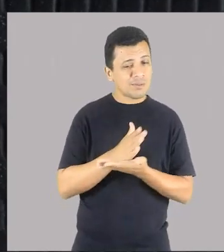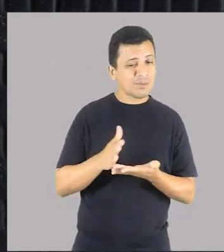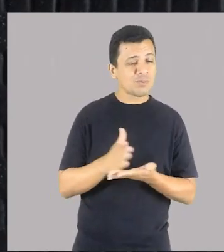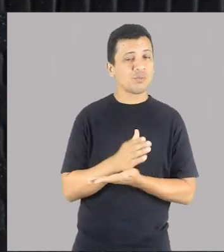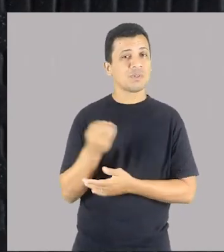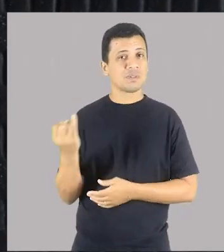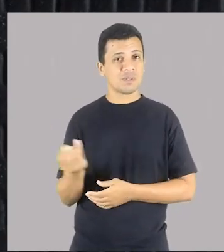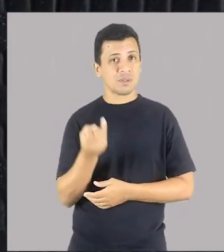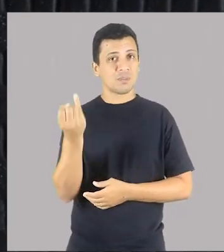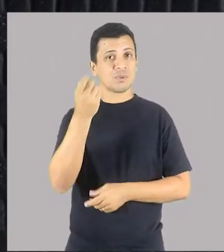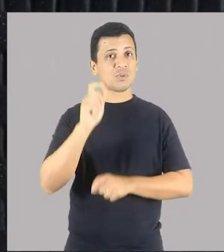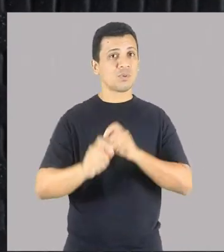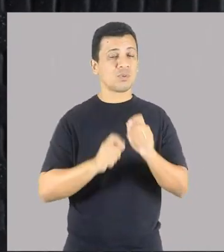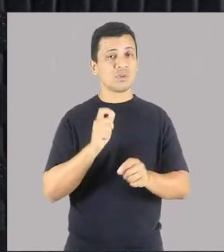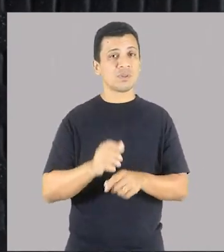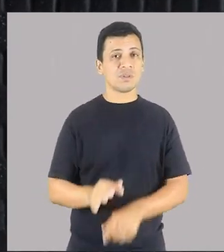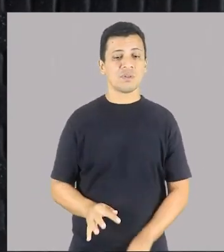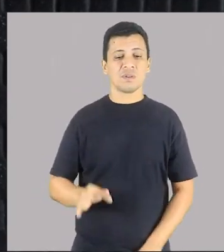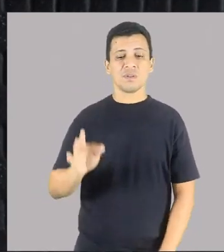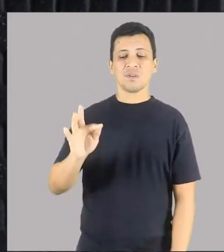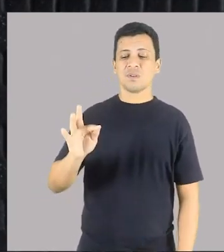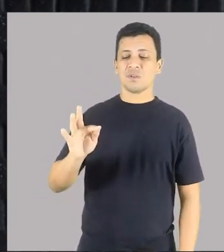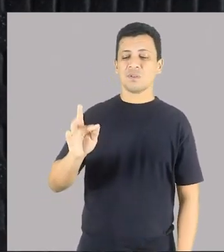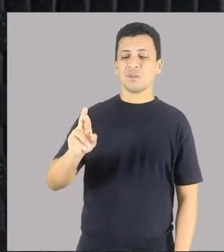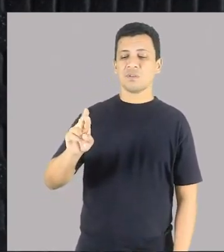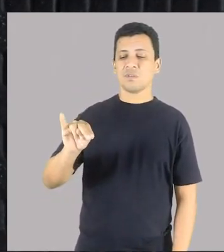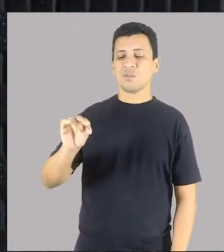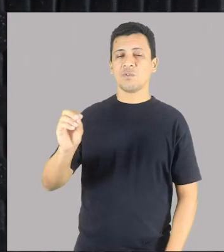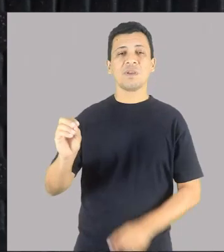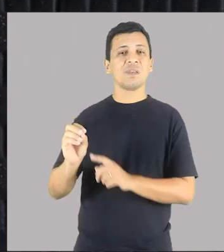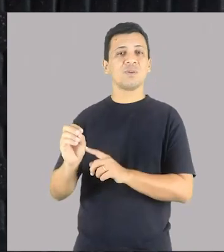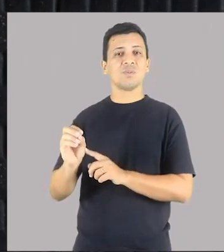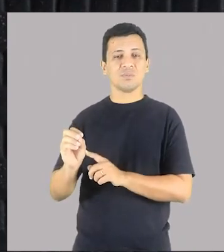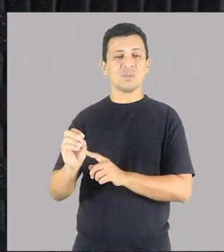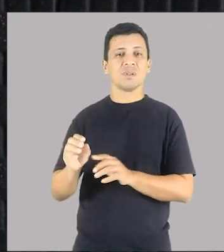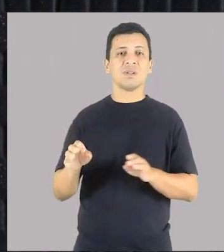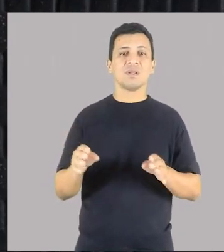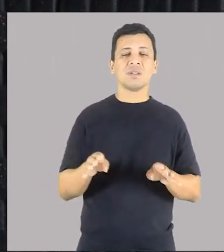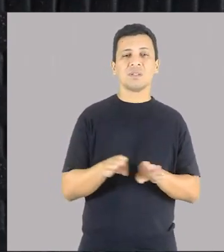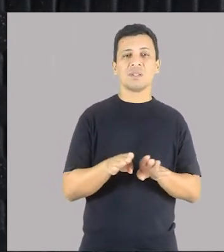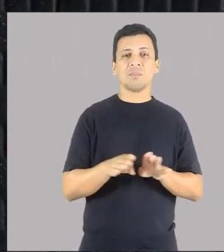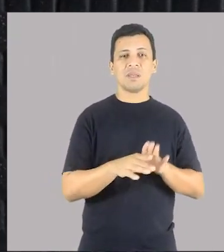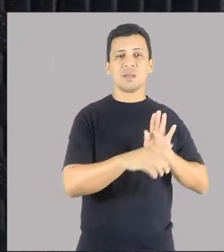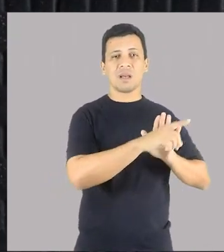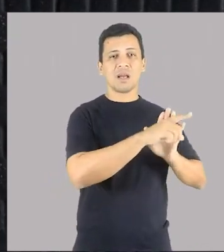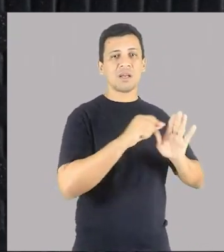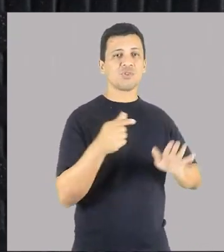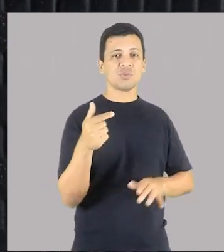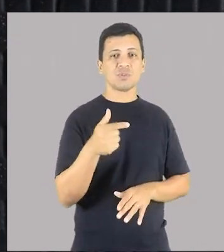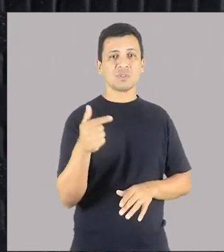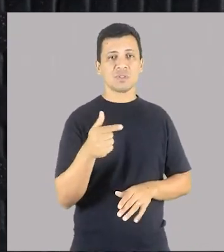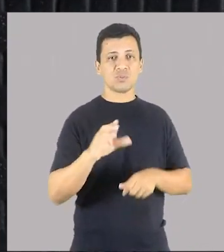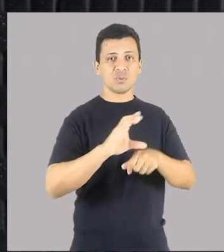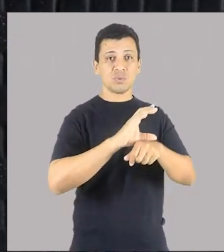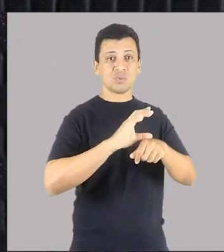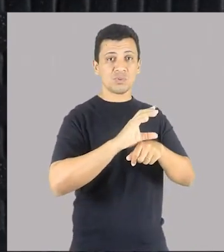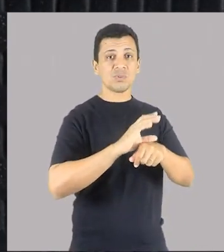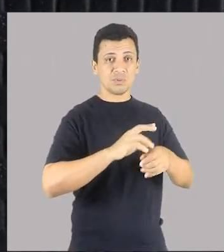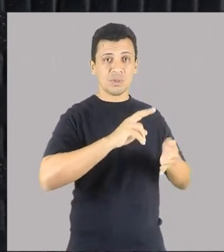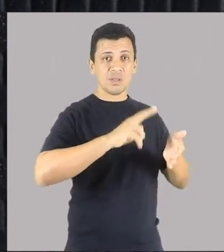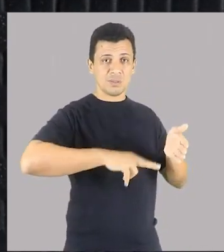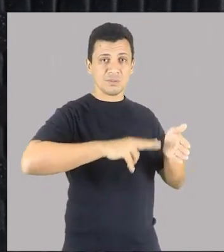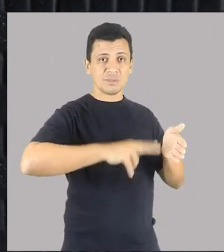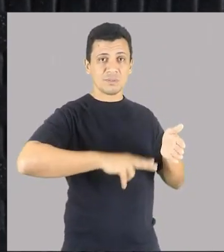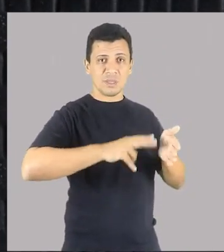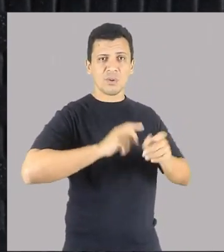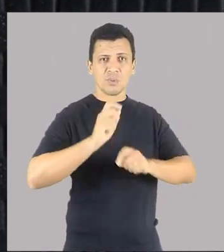observarmos a ideia do sistema de freios e contrapesos. Lá no artigo 2º da nossa Constituição, nós podemos ler